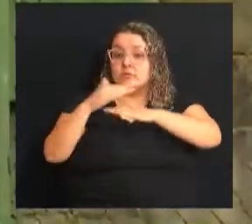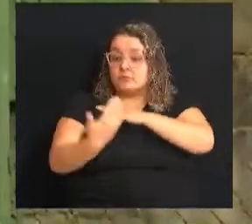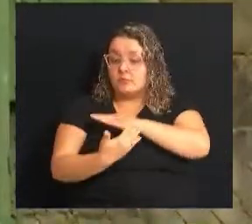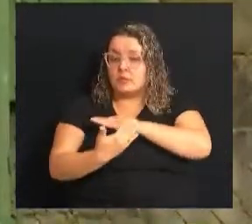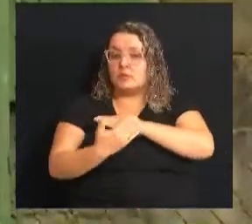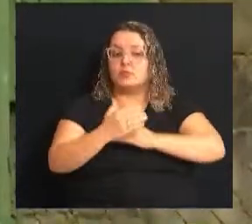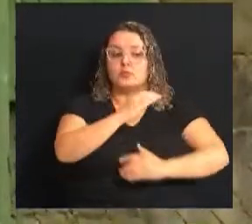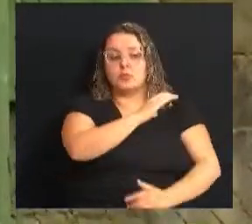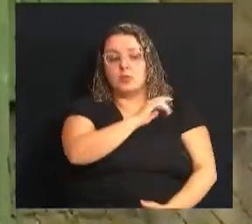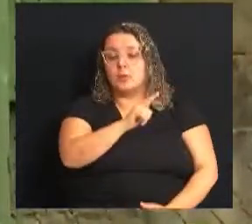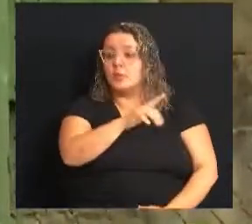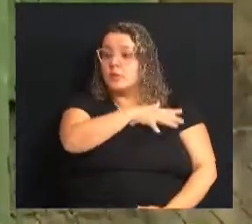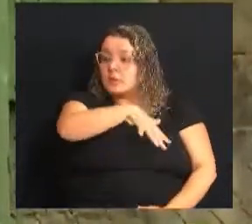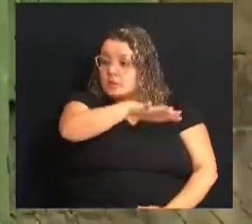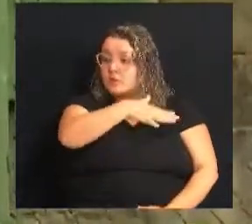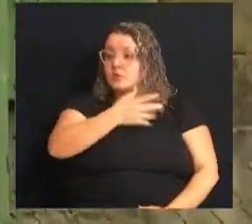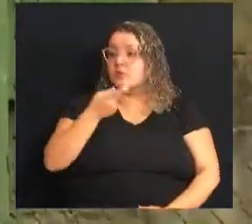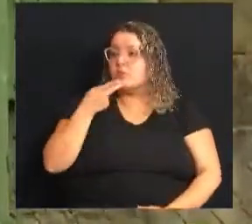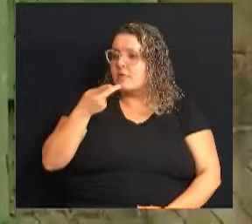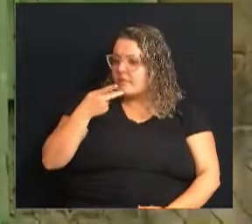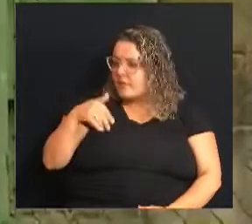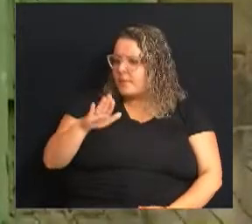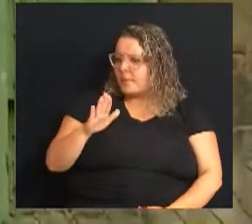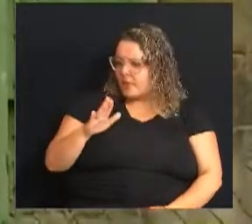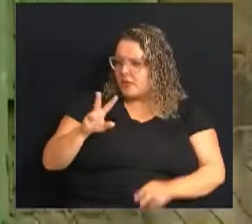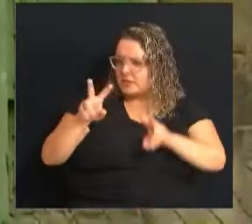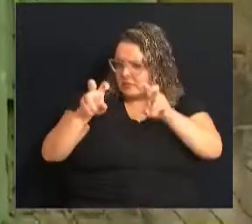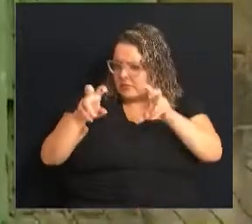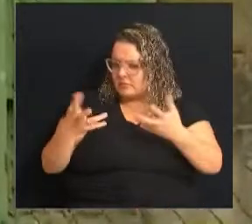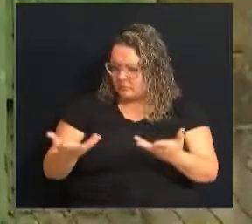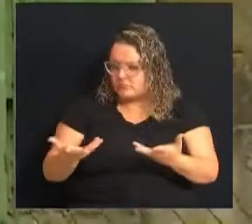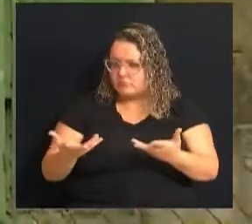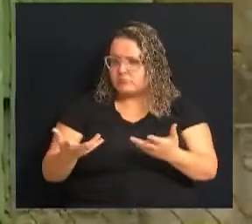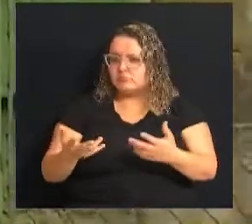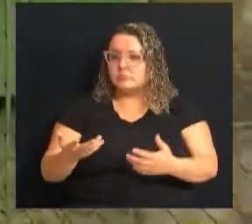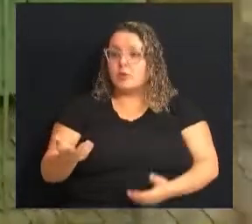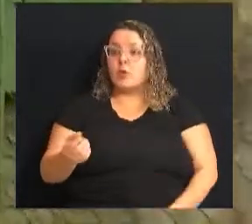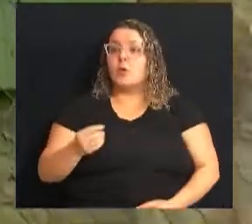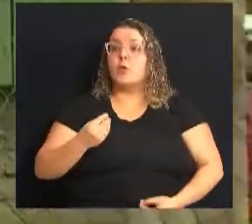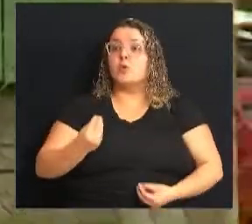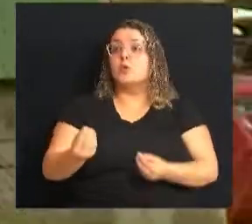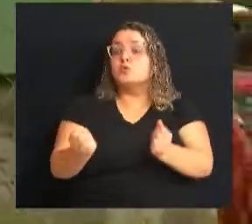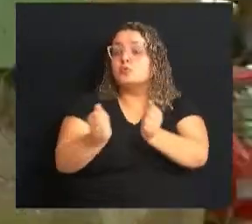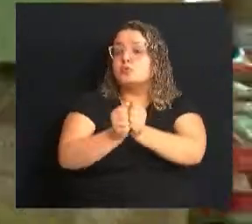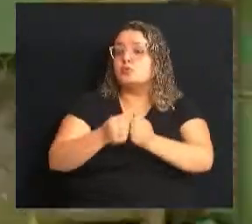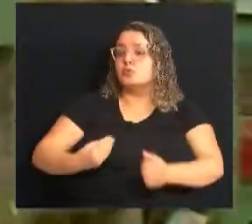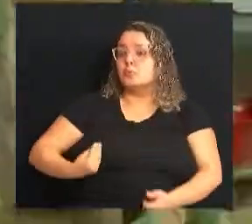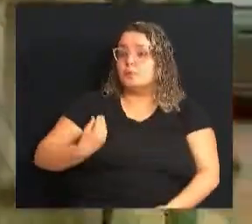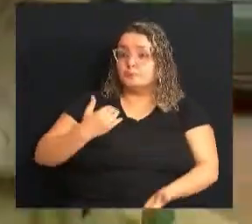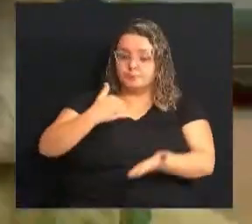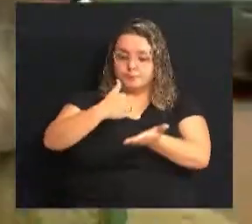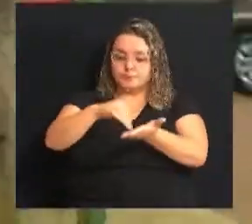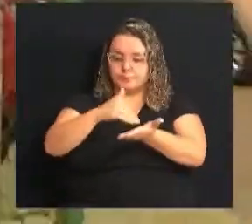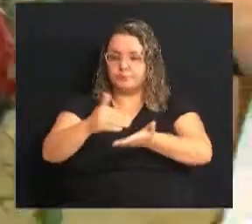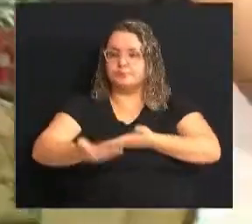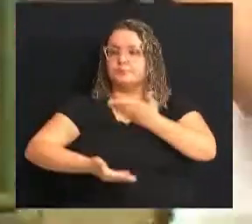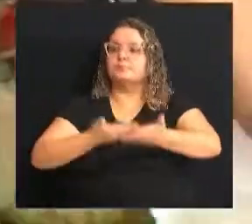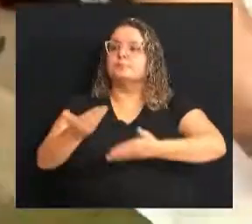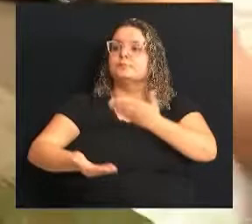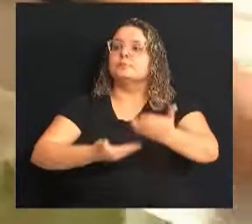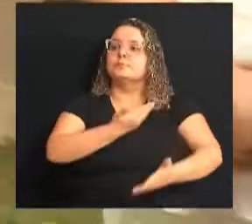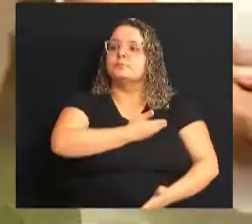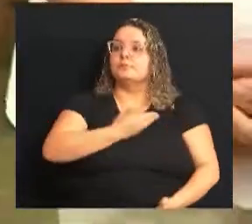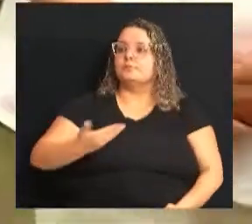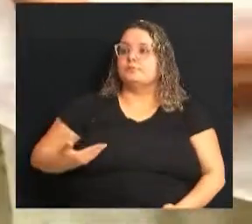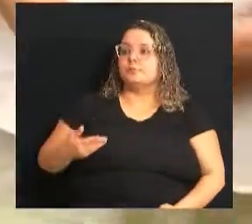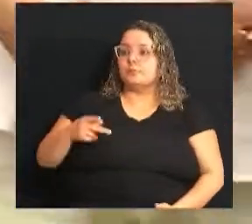Grande. Bom, e para falar mais a respeito desta situação, estou aqui com o secretário de Serviços Públicos, o